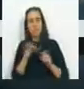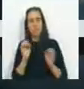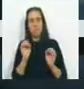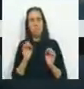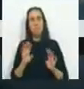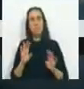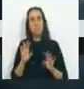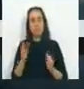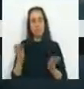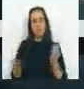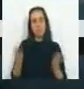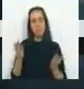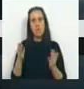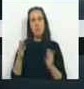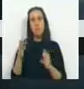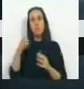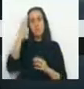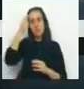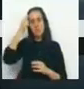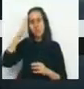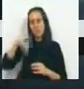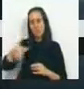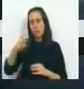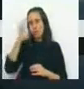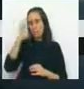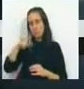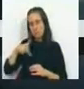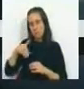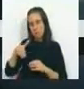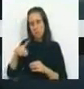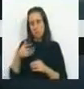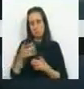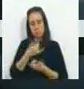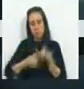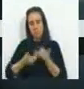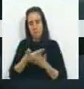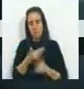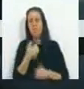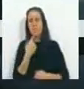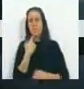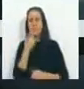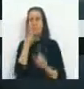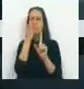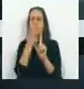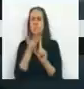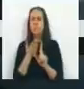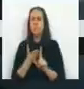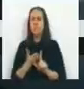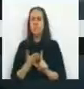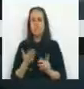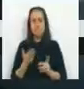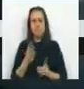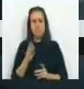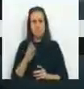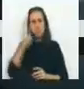compensação com os juízes que se vão aposentar. E a pergunta objetiva e concreta que lhe faço é esta: quantos